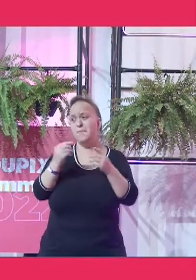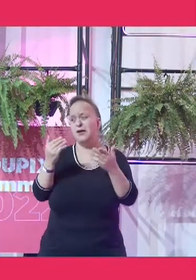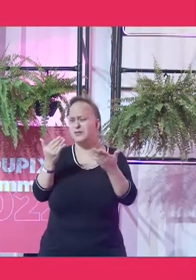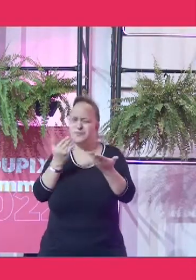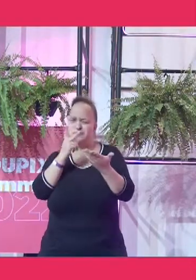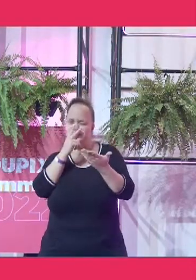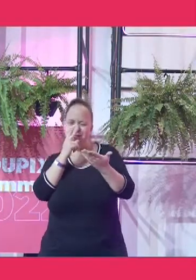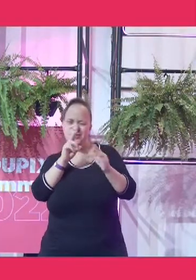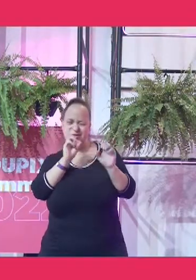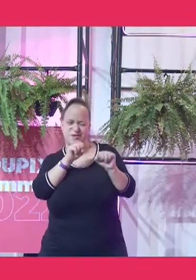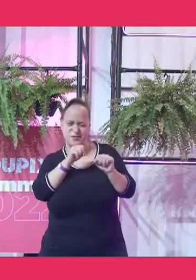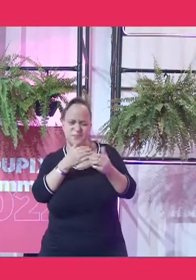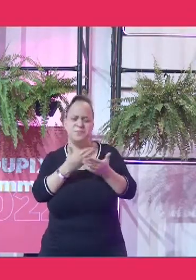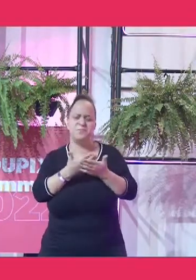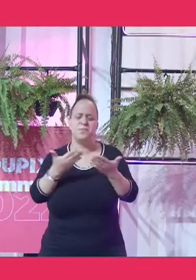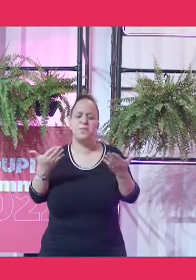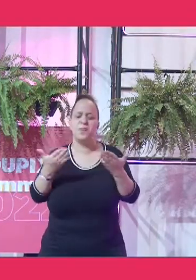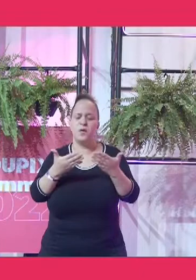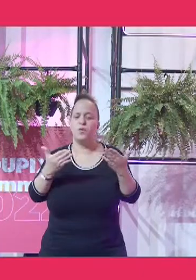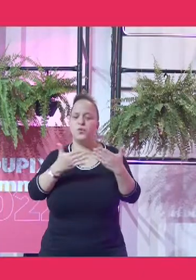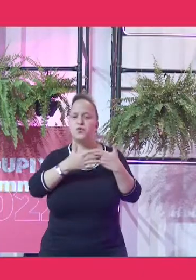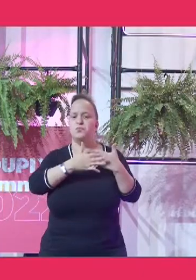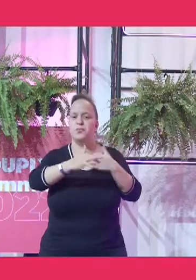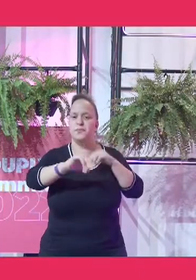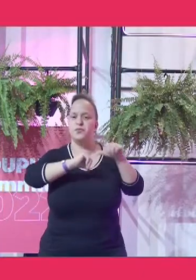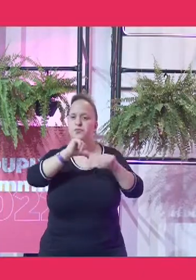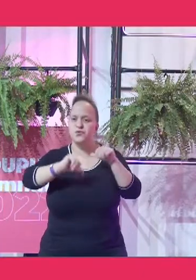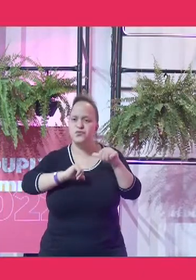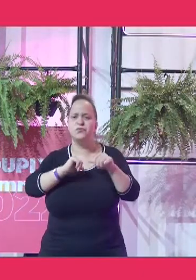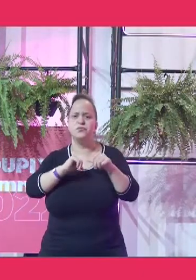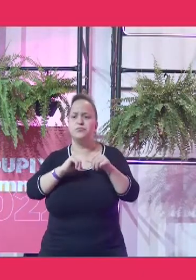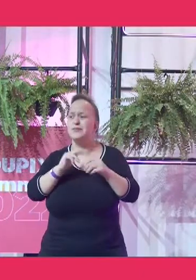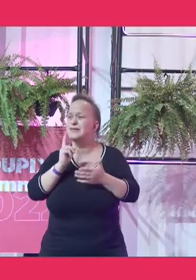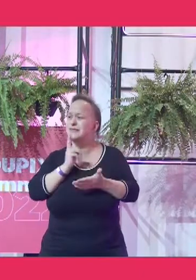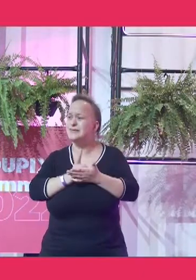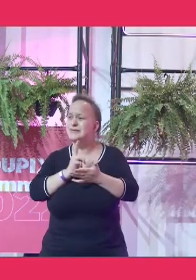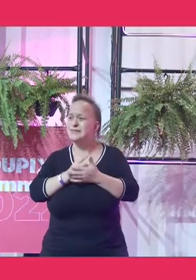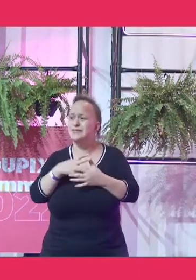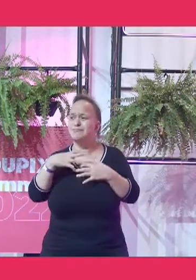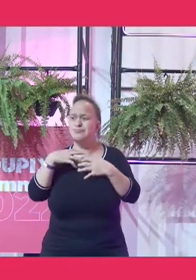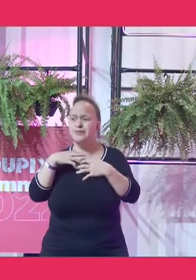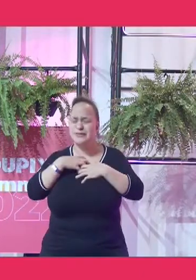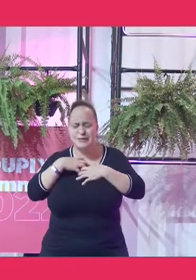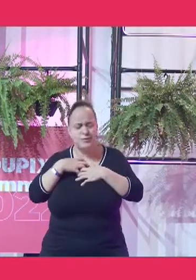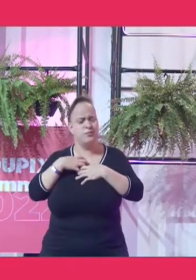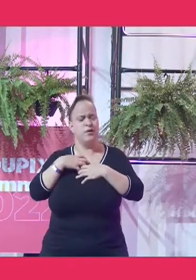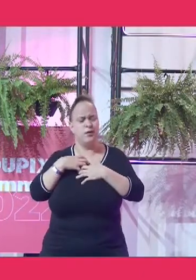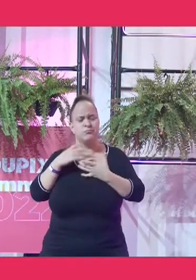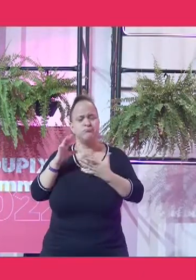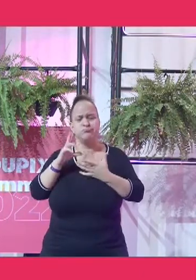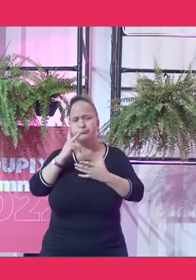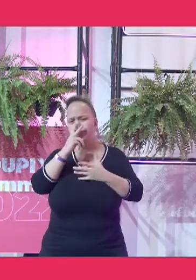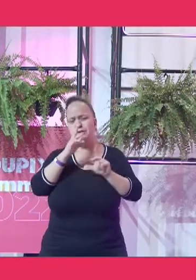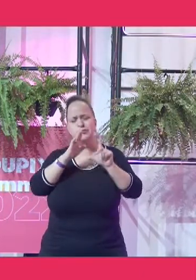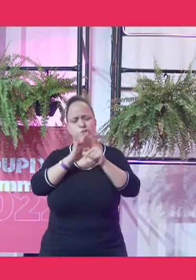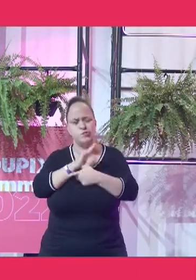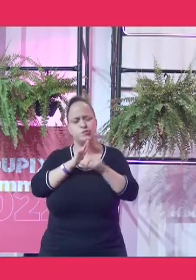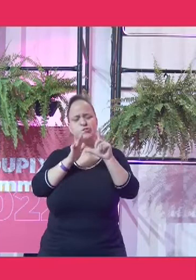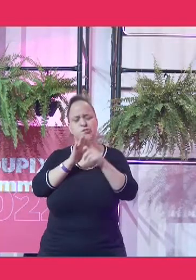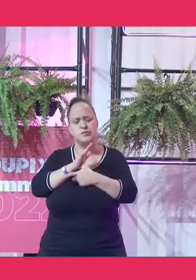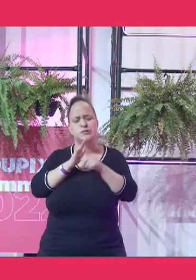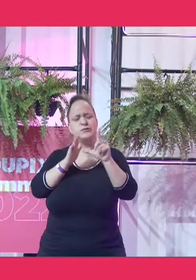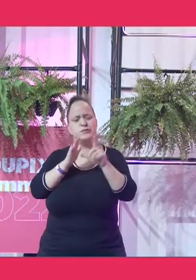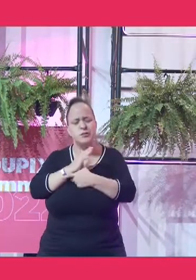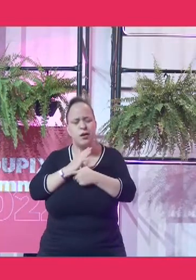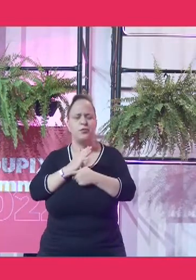mato. E é interessante como a gente sempre sente que a gente está atrasado, né? Como a gente sempre sente que a gente está chegando tarde demais.